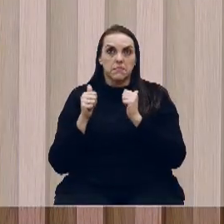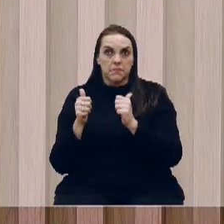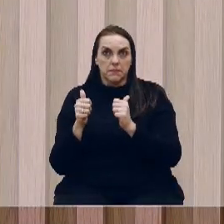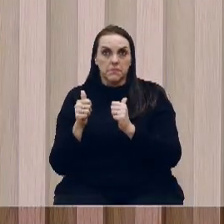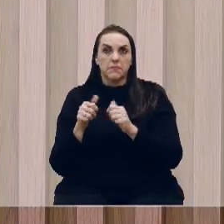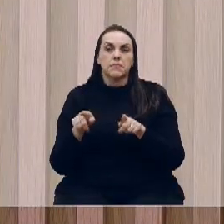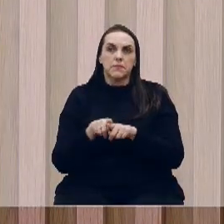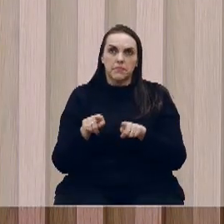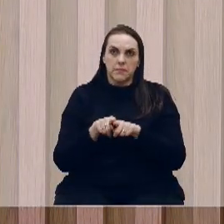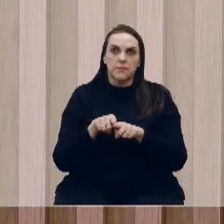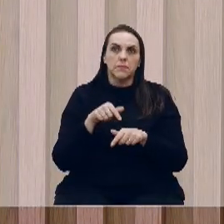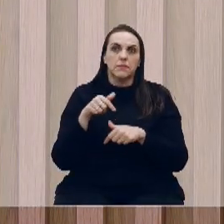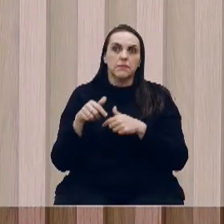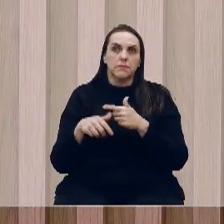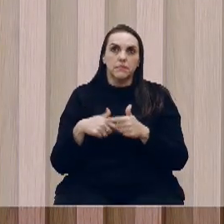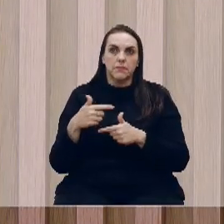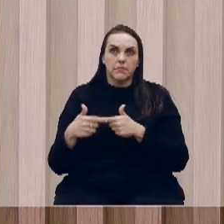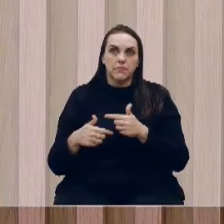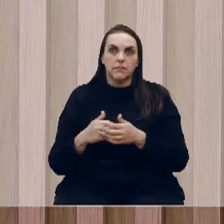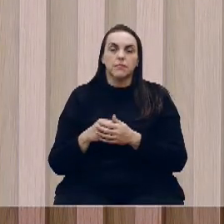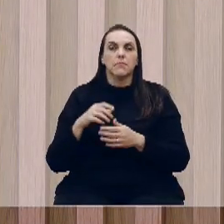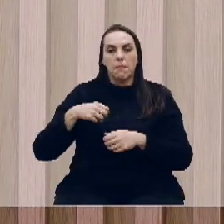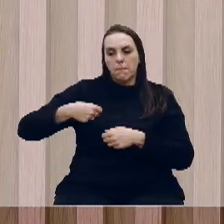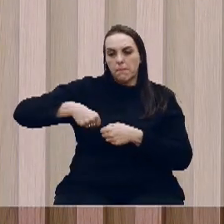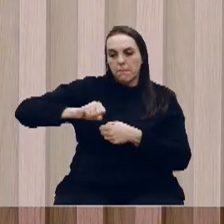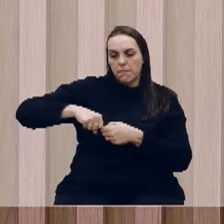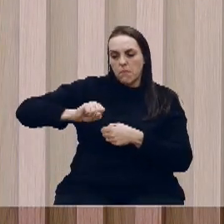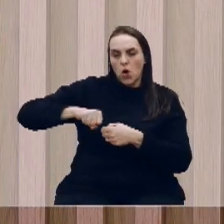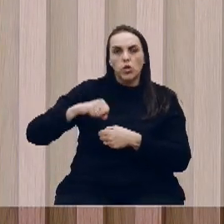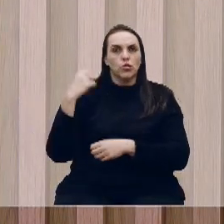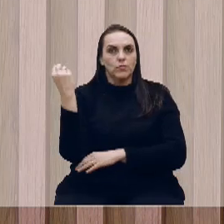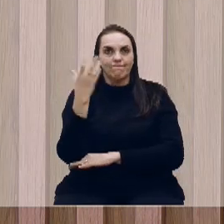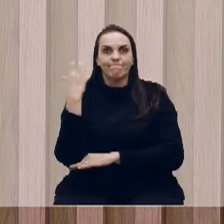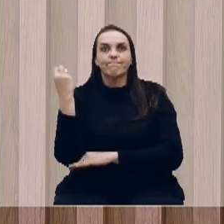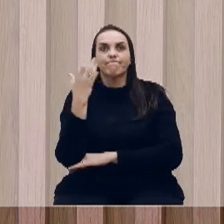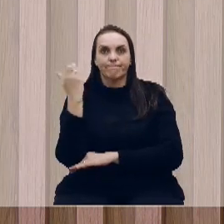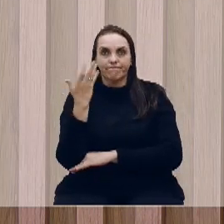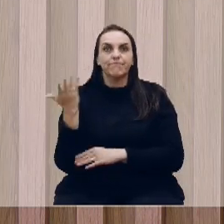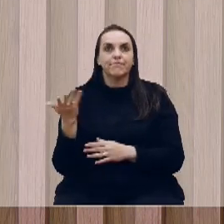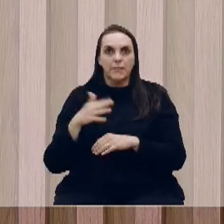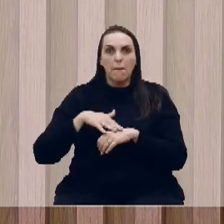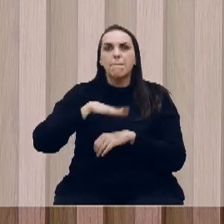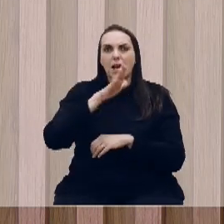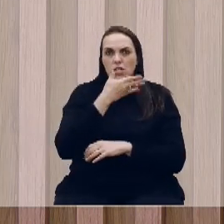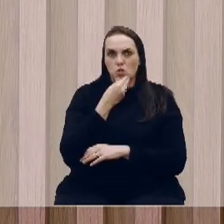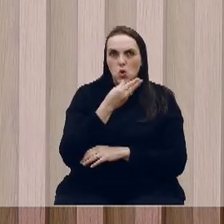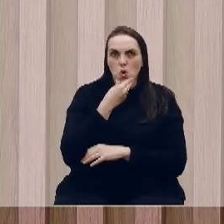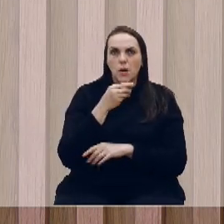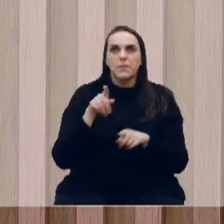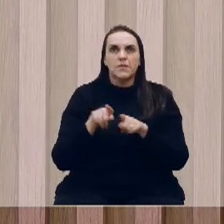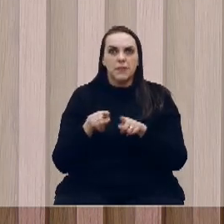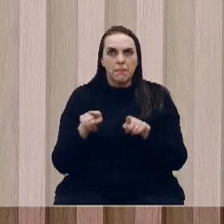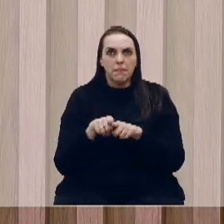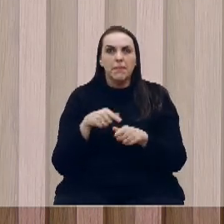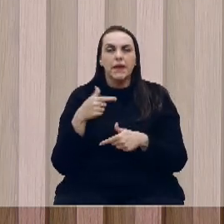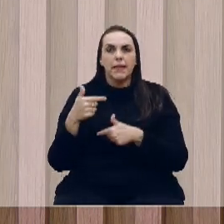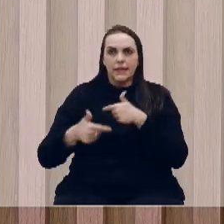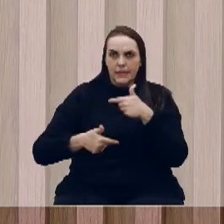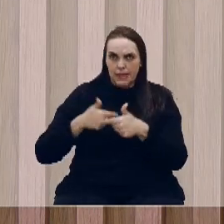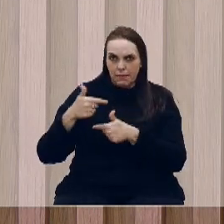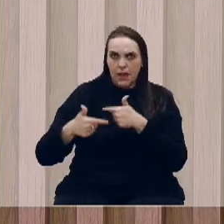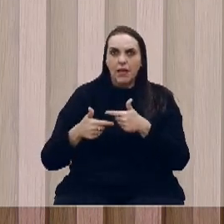normal de mulheres dirigir, muito mais uma motolância, muito mais né? Moto, exato, então... Eu sei porque minha mãe também trabalha na Mercor e ela também trabalhava,